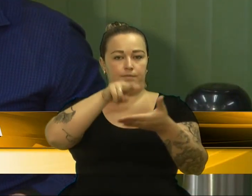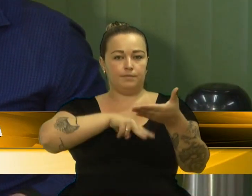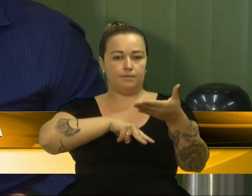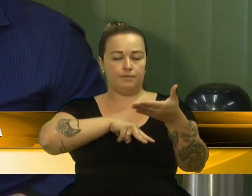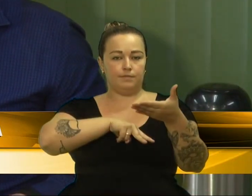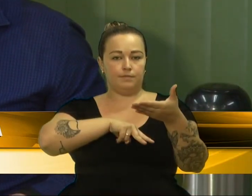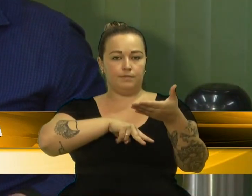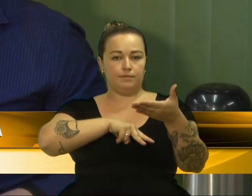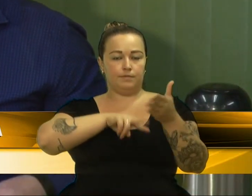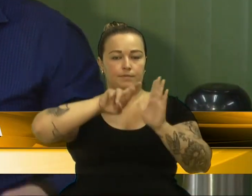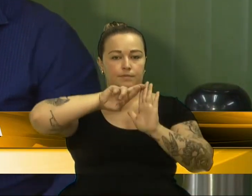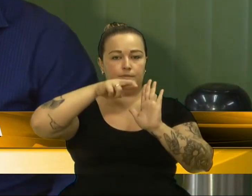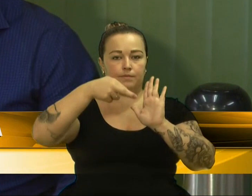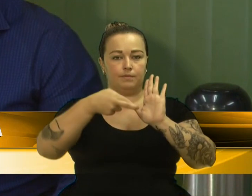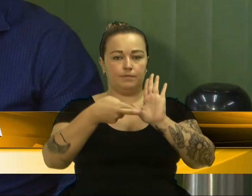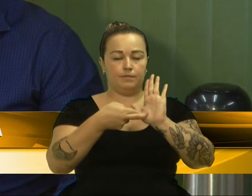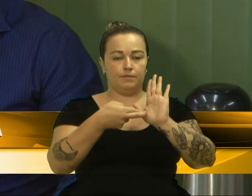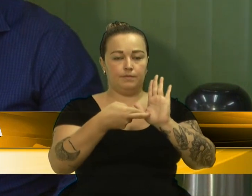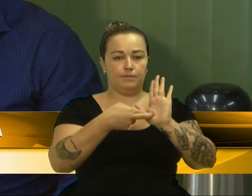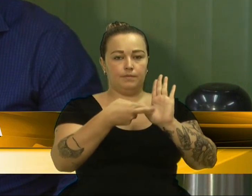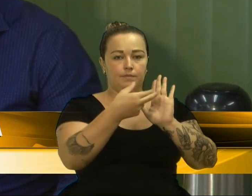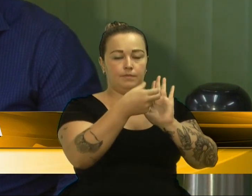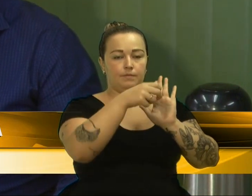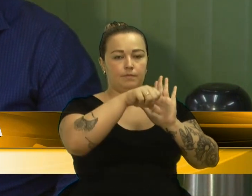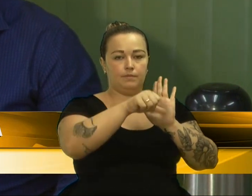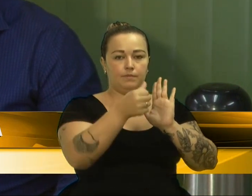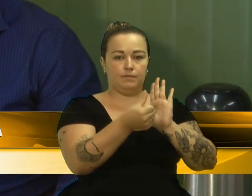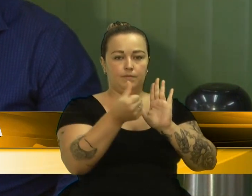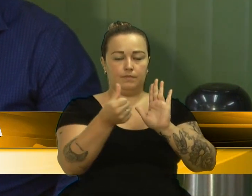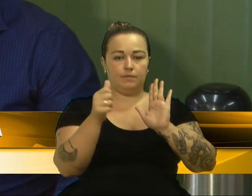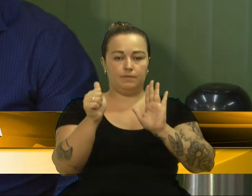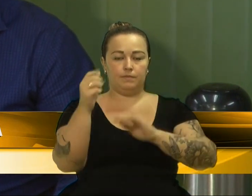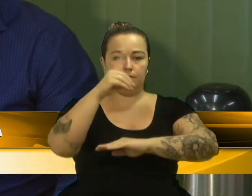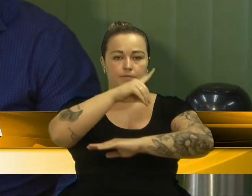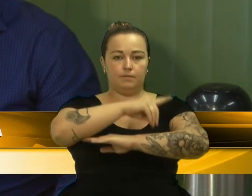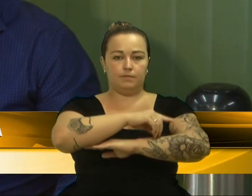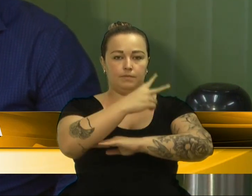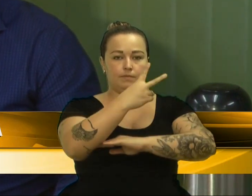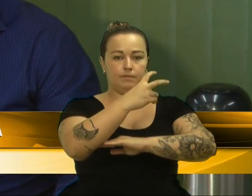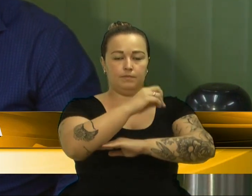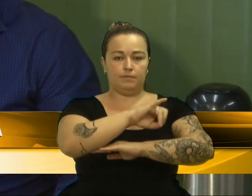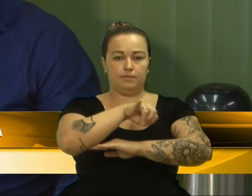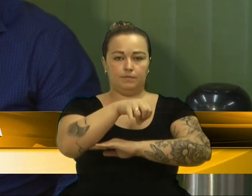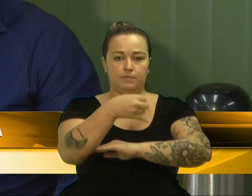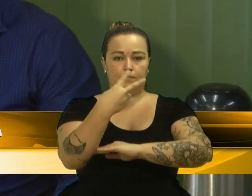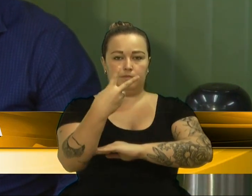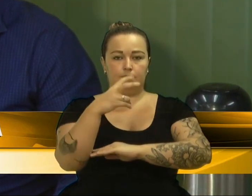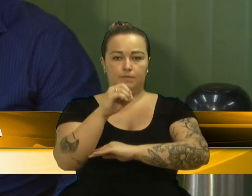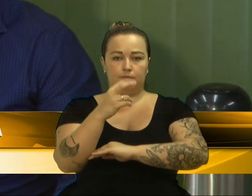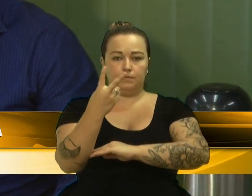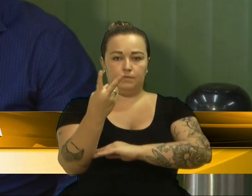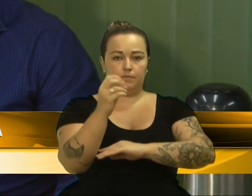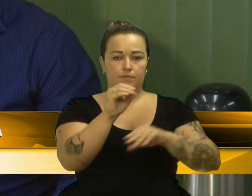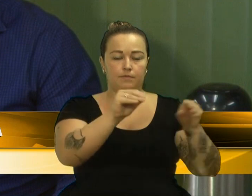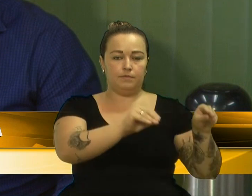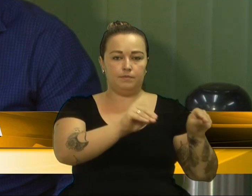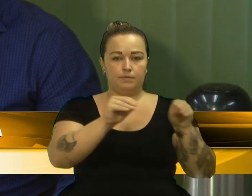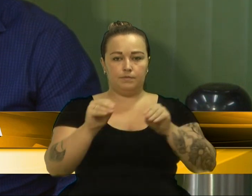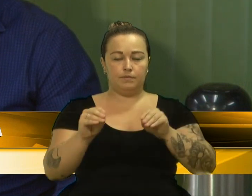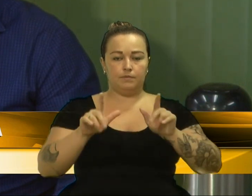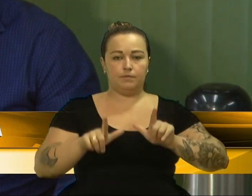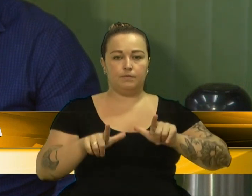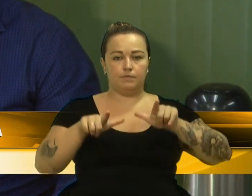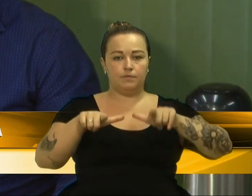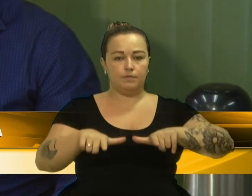resolução de mesa número 966A, de 20 de janeiro de 2020, que transfere o local de realização